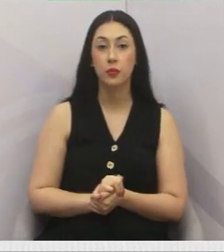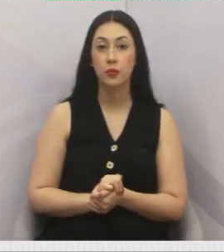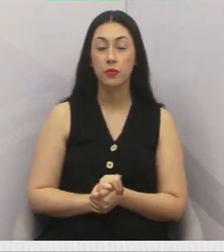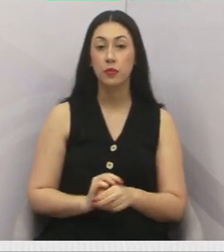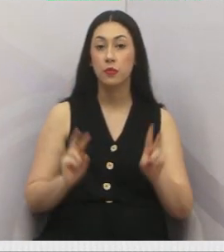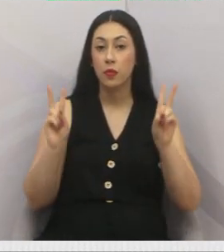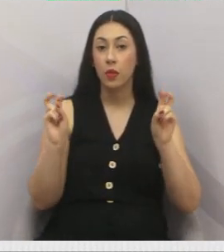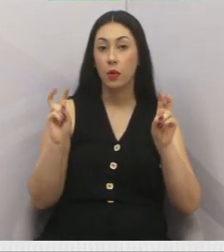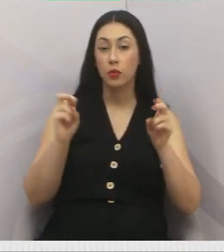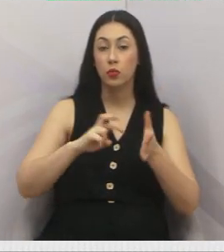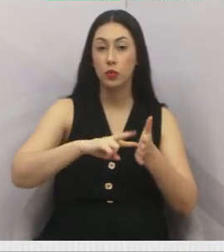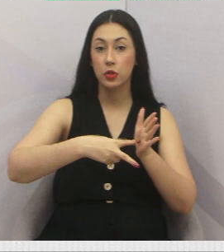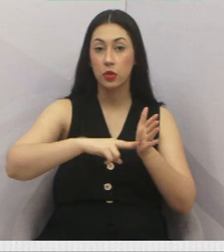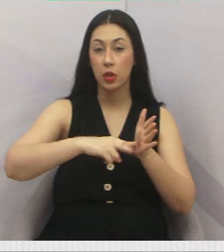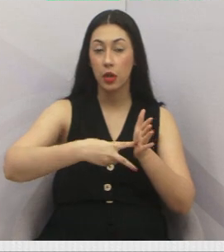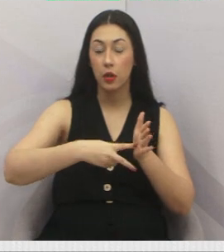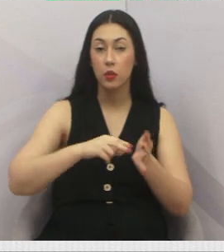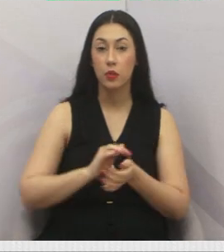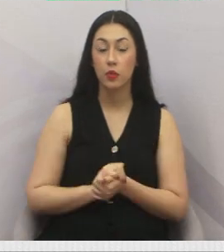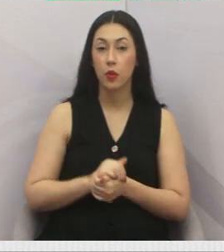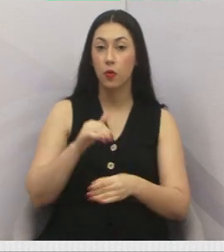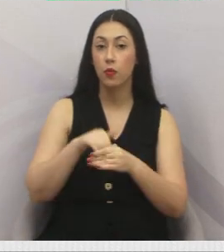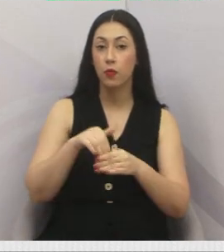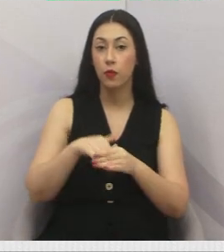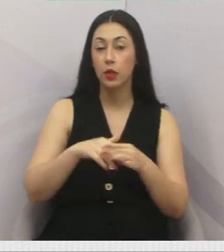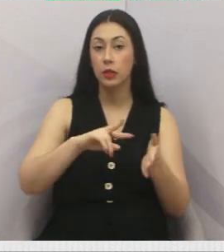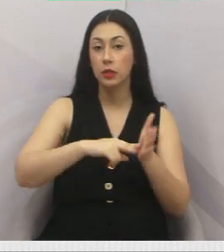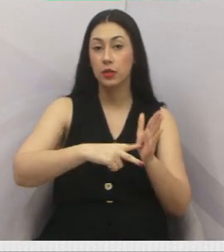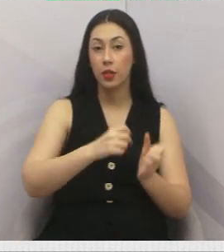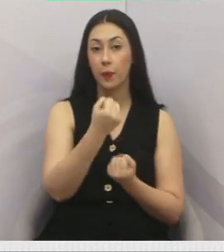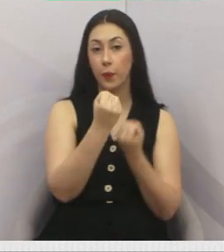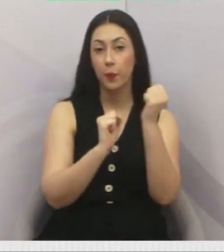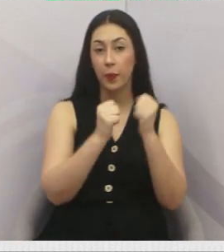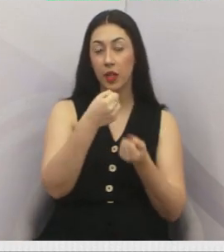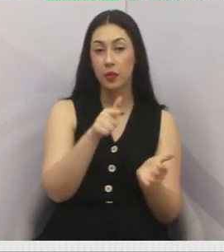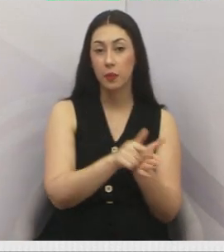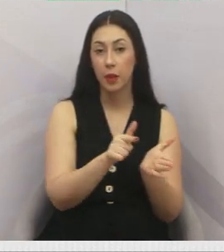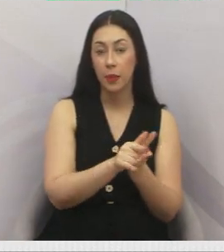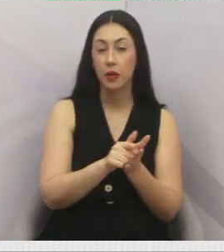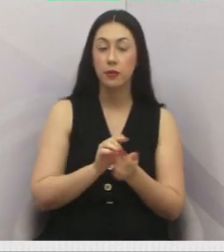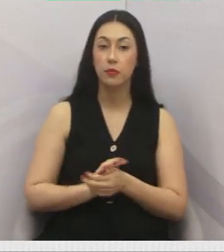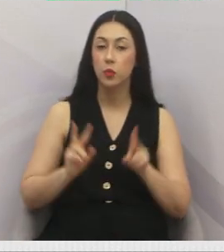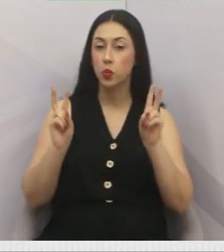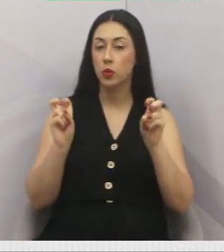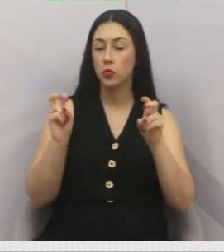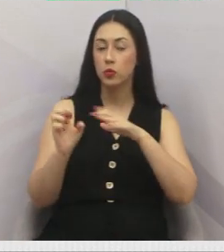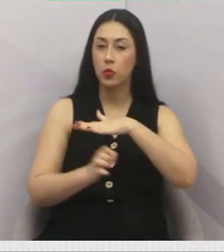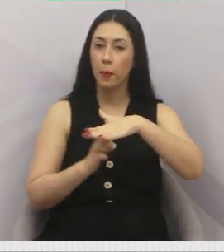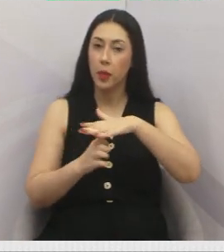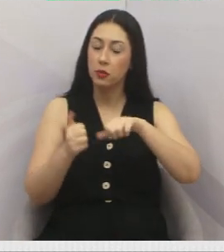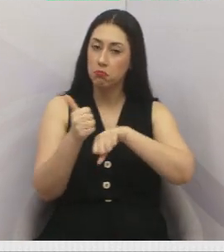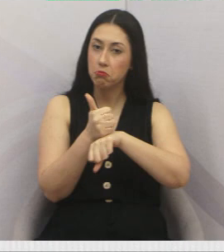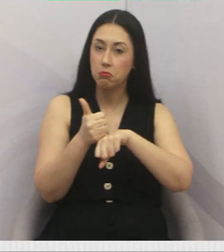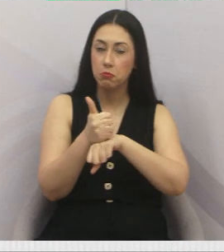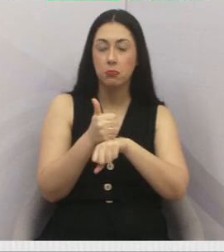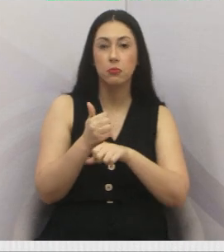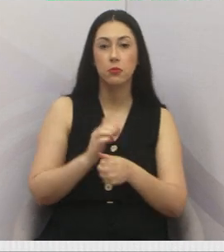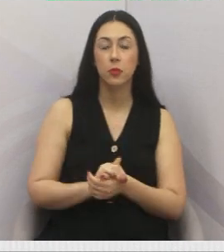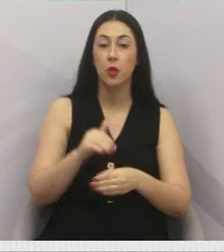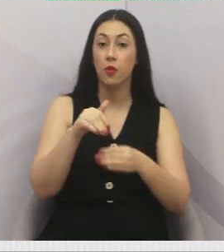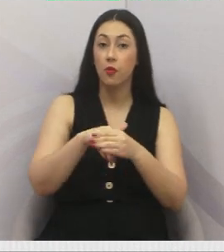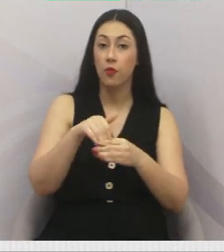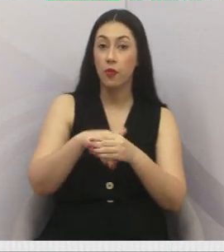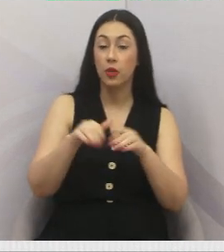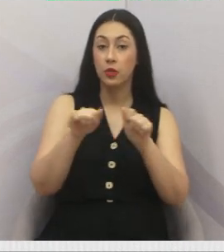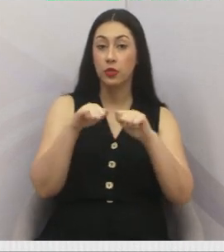Segmento entidade classe sindical. Um voto sindicato dos papeleiros. Segmento empresas e ou entidades profissionais. Um